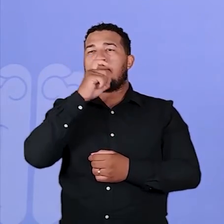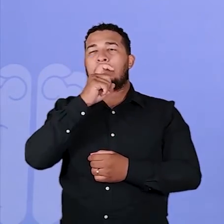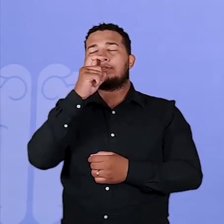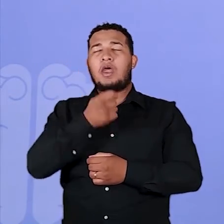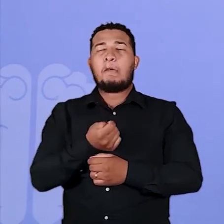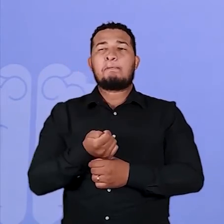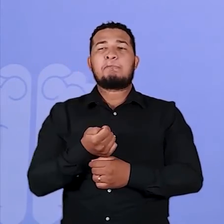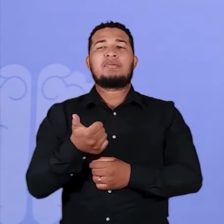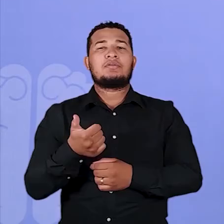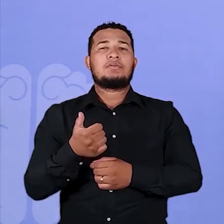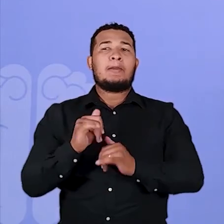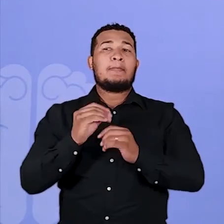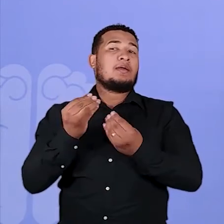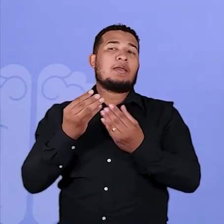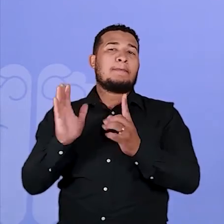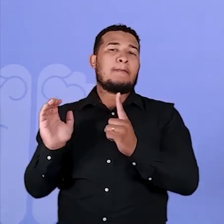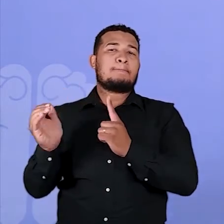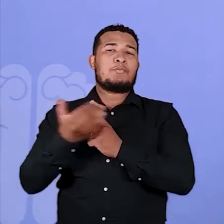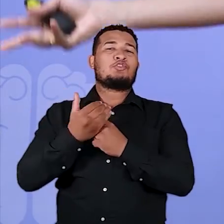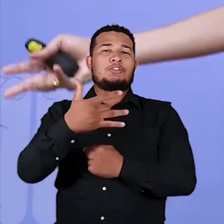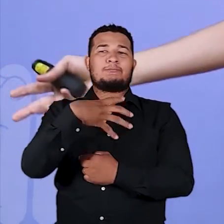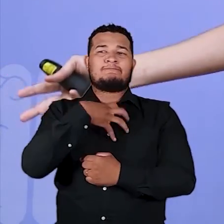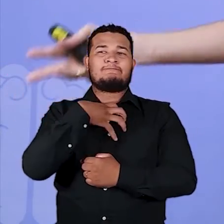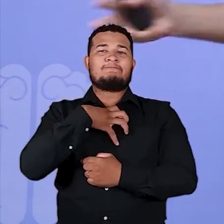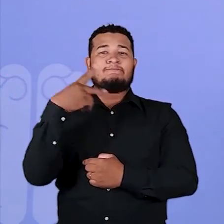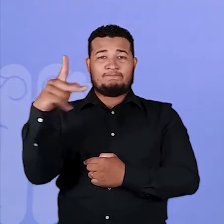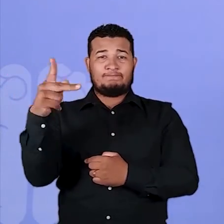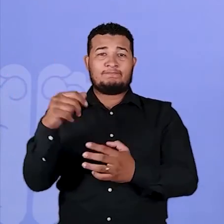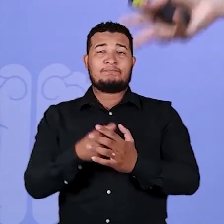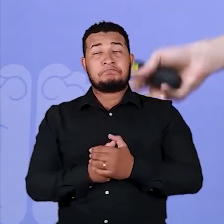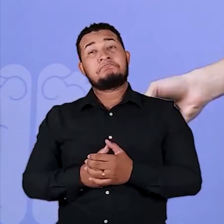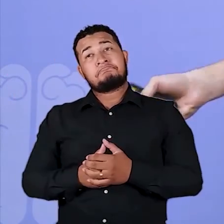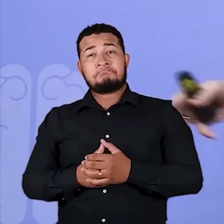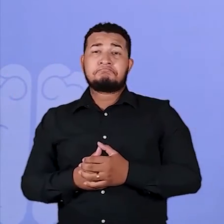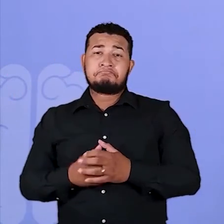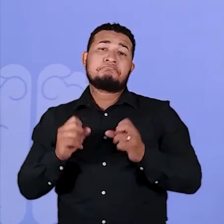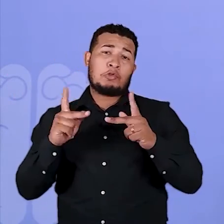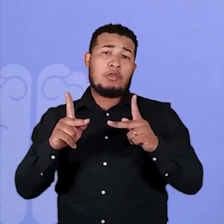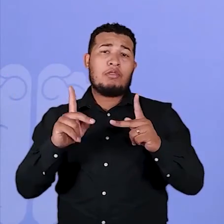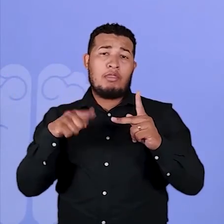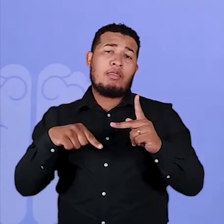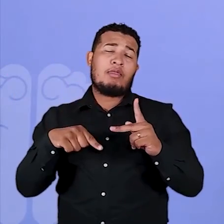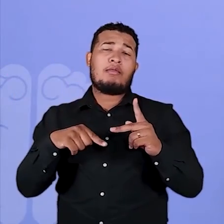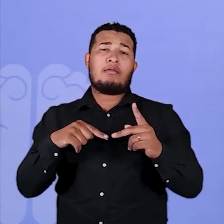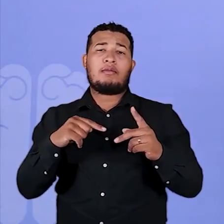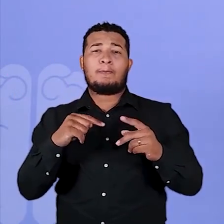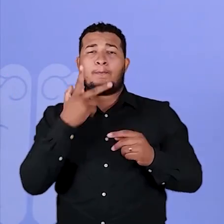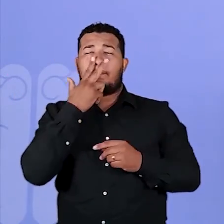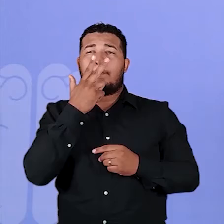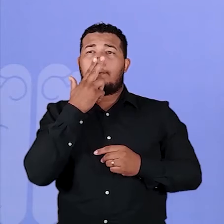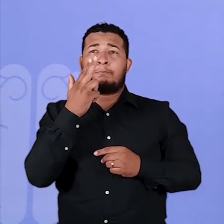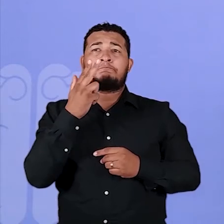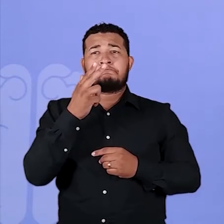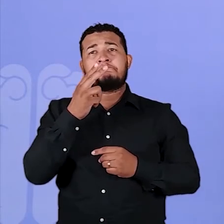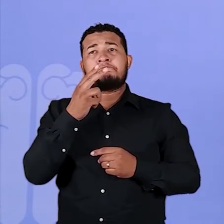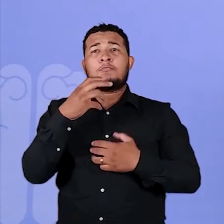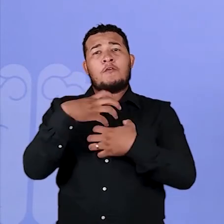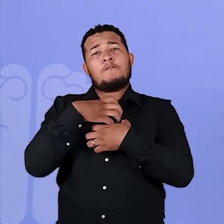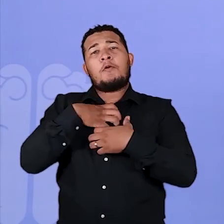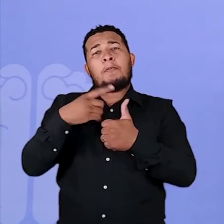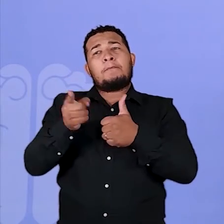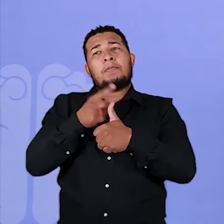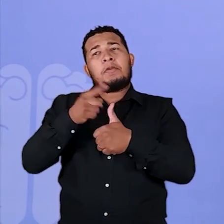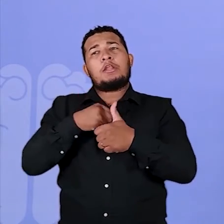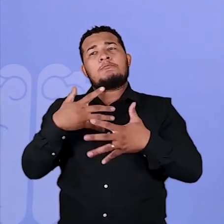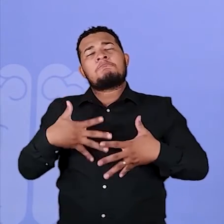uma mentira para uma pessoa para protegê-la de alguma coisa. Ok, esse seria uma